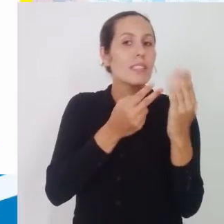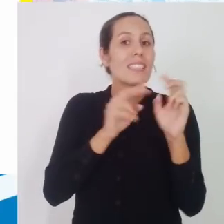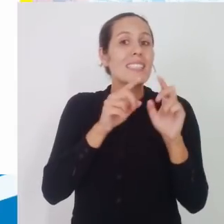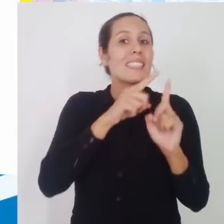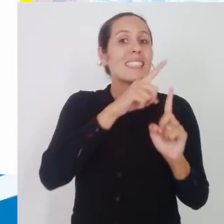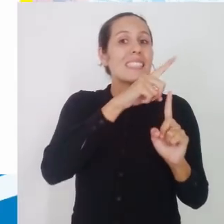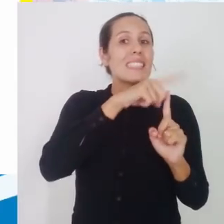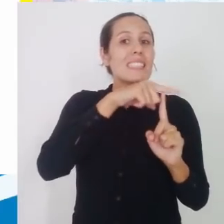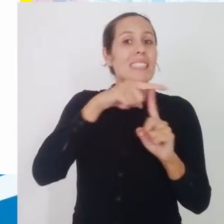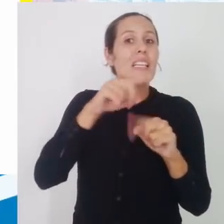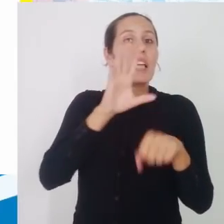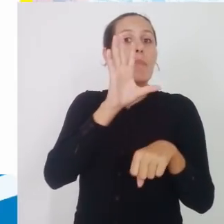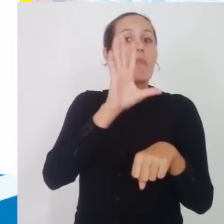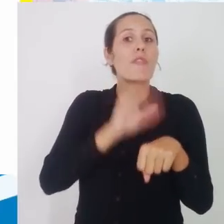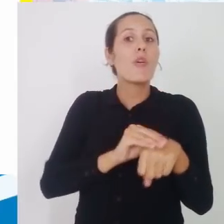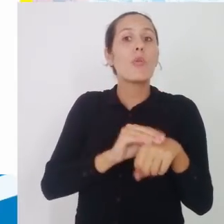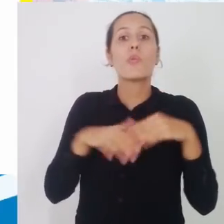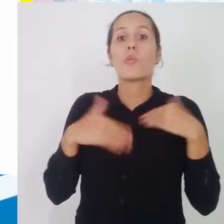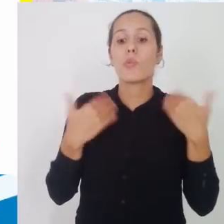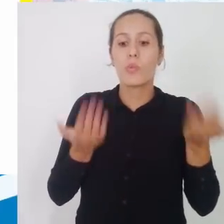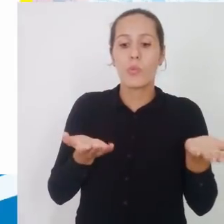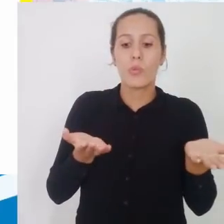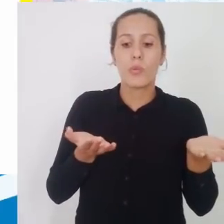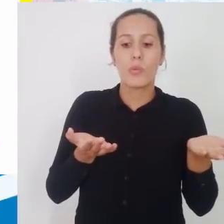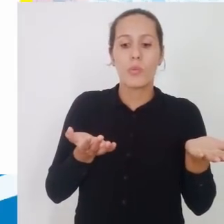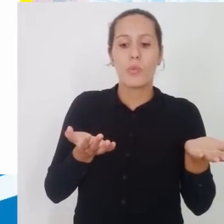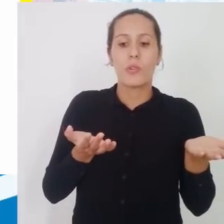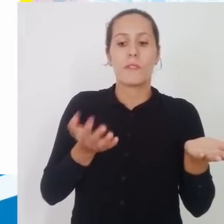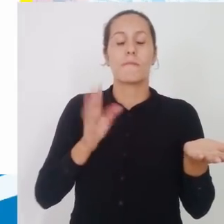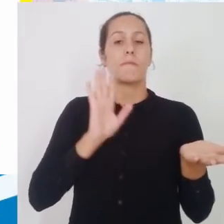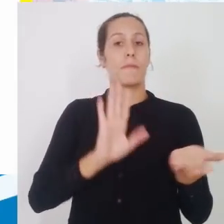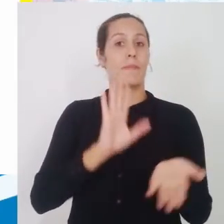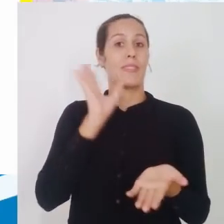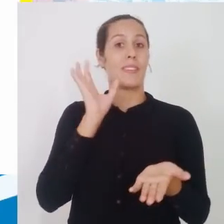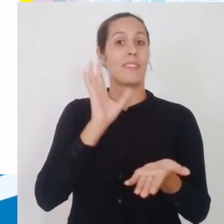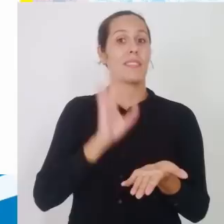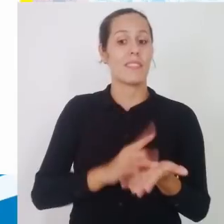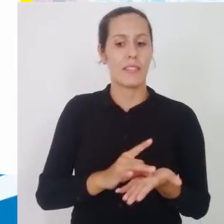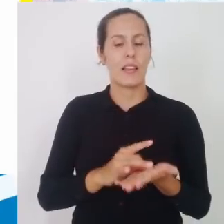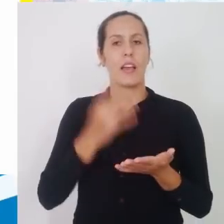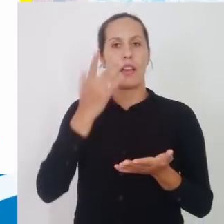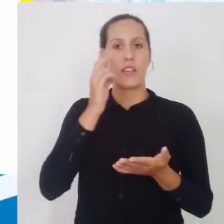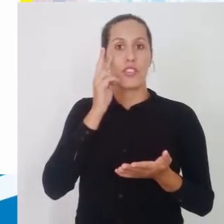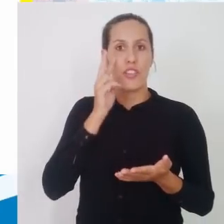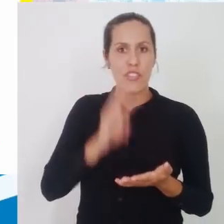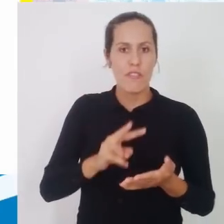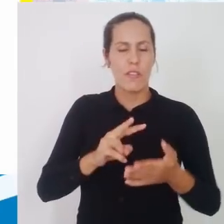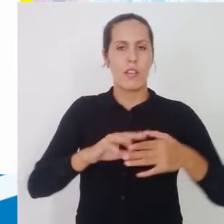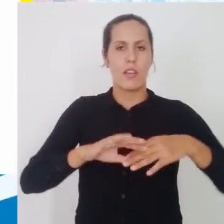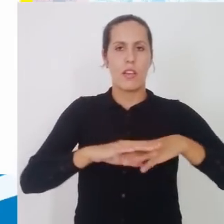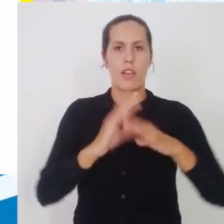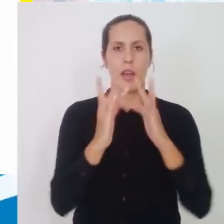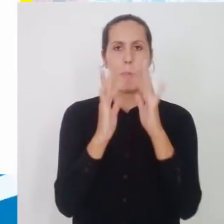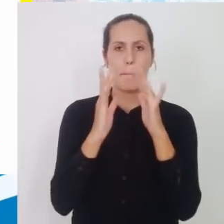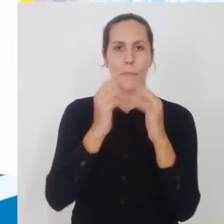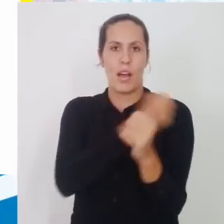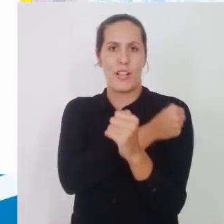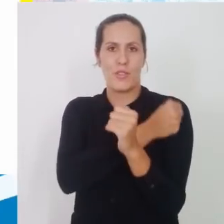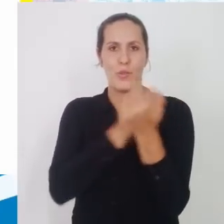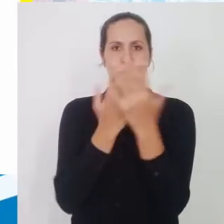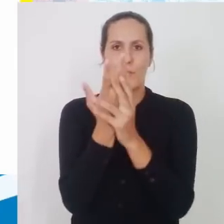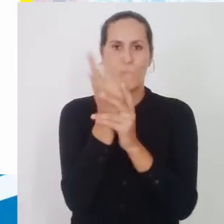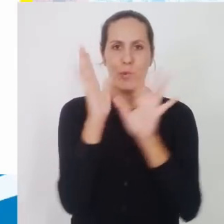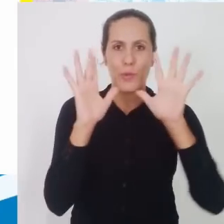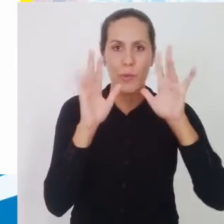professor, mas sim de colocar a mão na massa, certo? Por isso que eles escolheram, na verdade, colocar fotos das